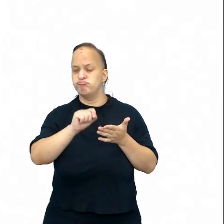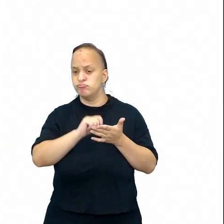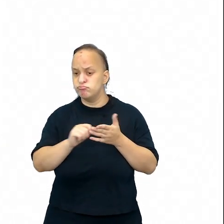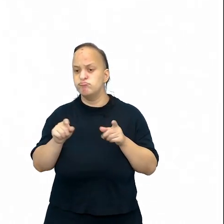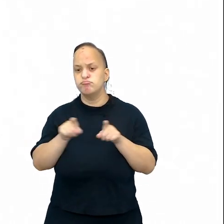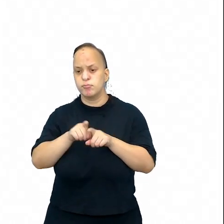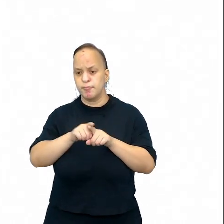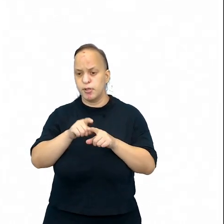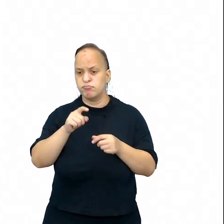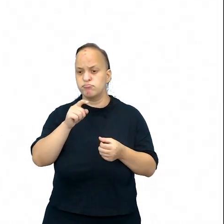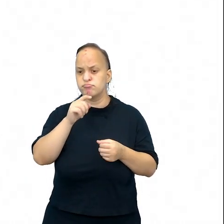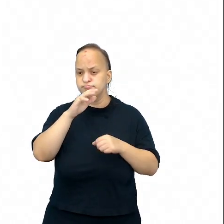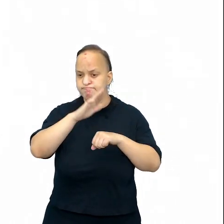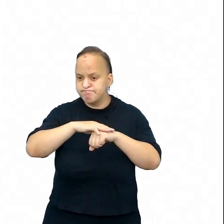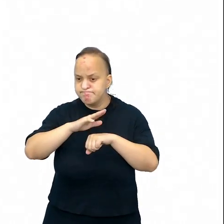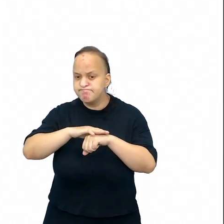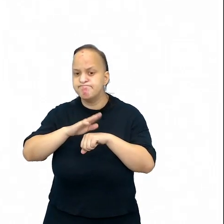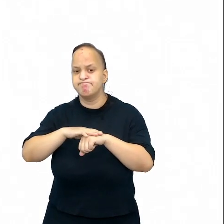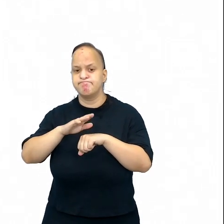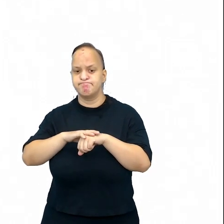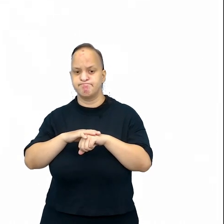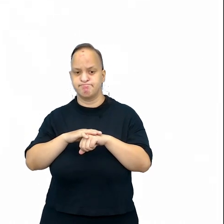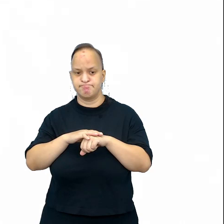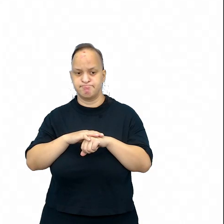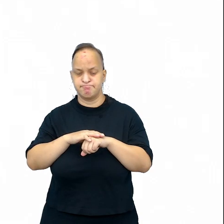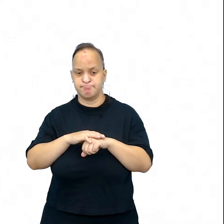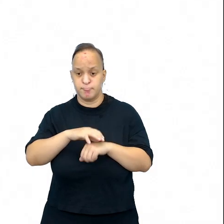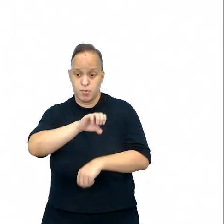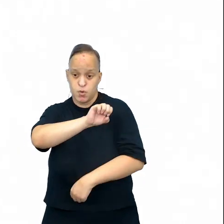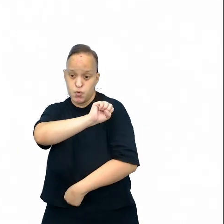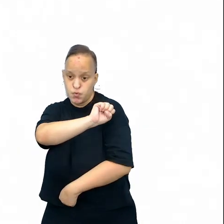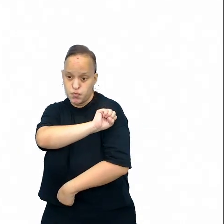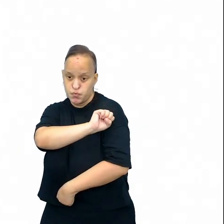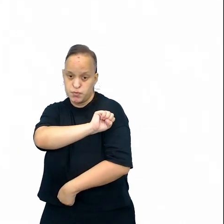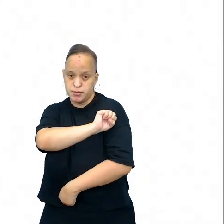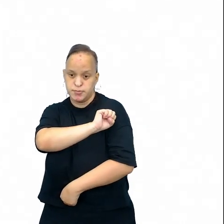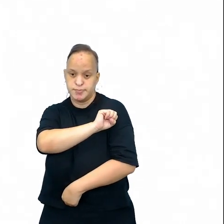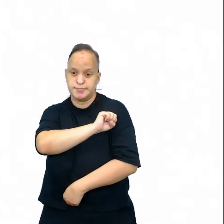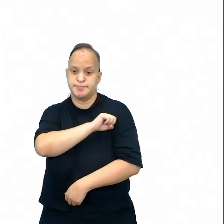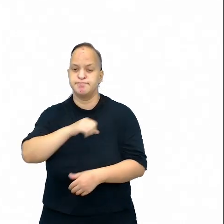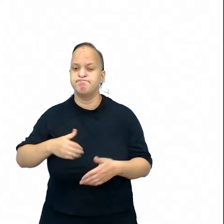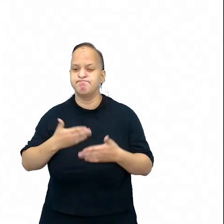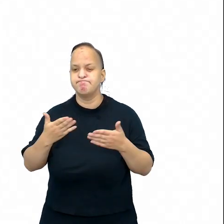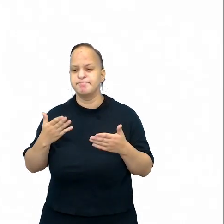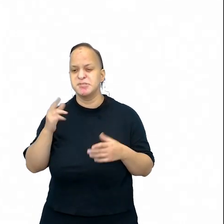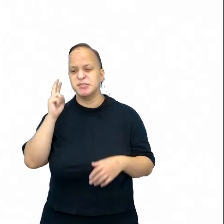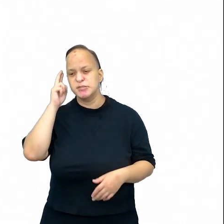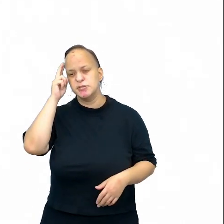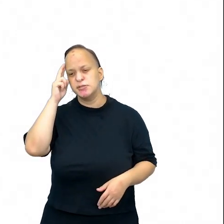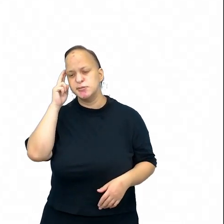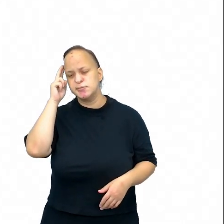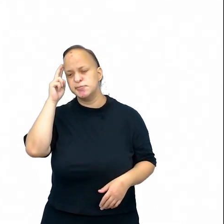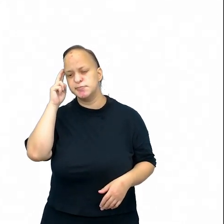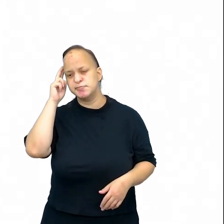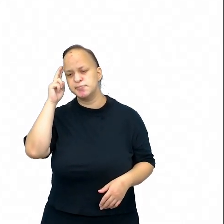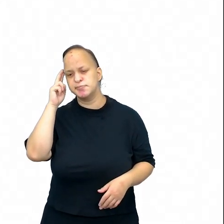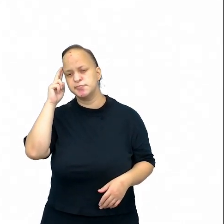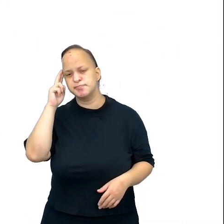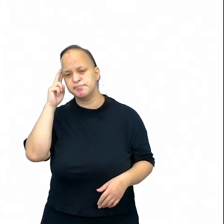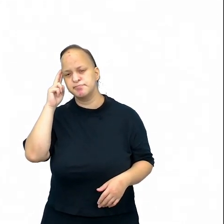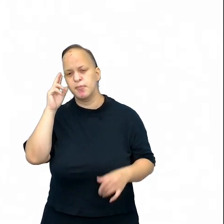o contexto social e histórico de produção. No 8º ano, nós vamos pensar aí na produção de